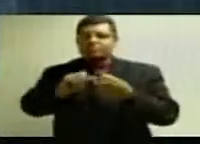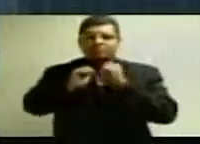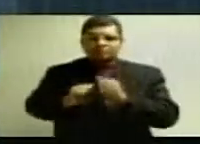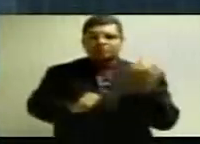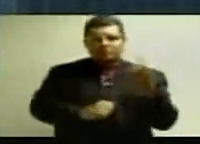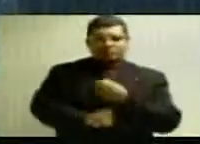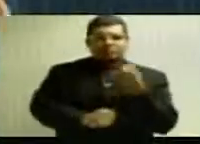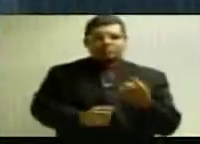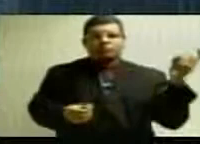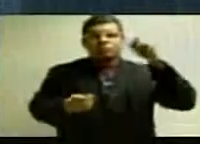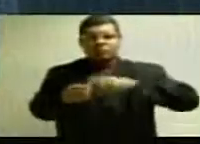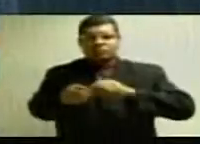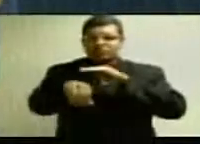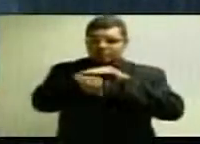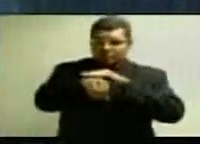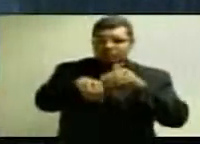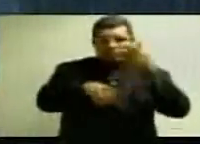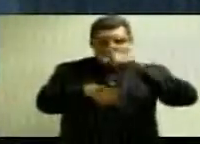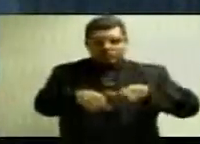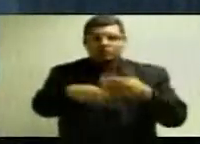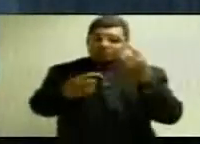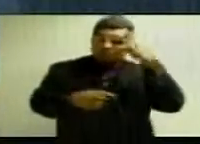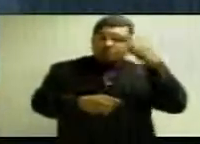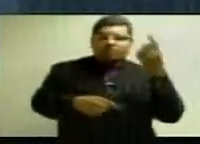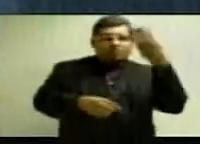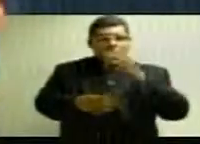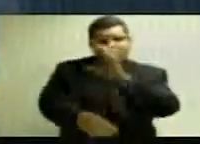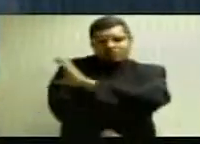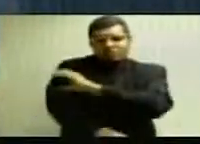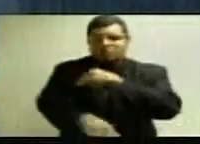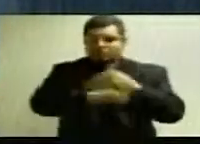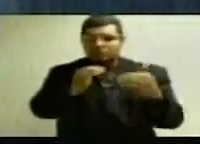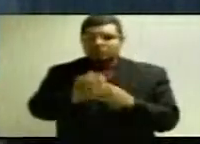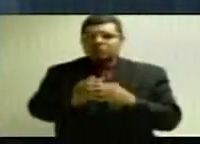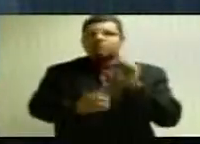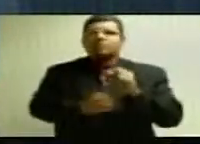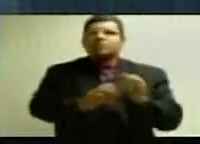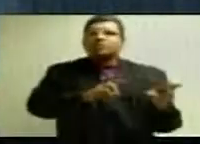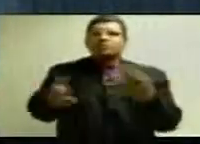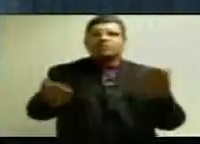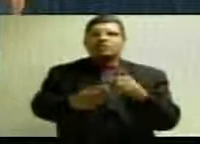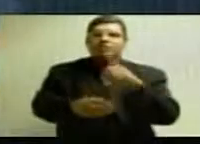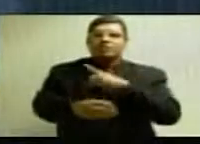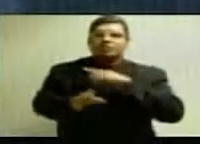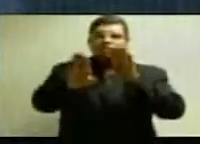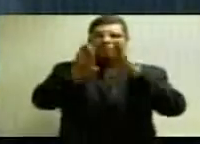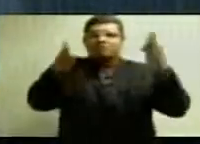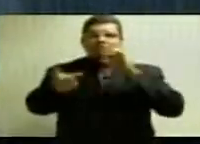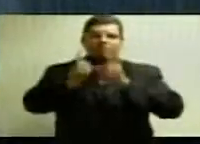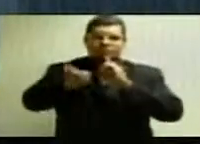nós voltarmos a conversar na semana que vem, e aí acho que devemos ir a comissão toda para na semana que vem tentar reabrir esse